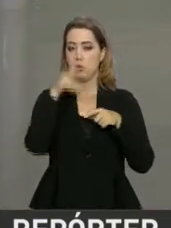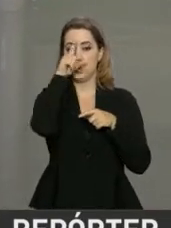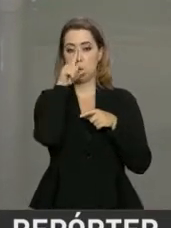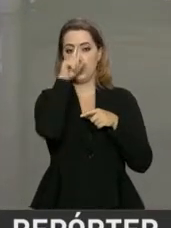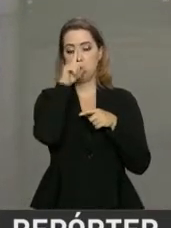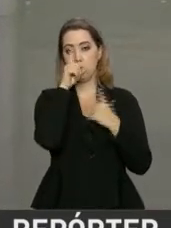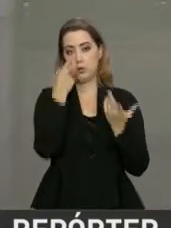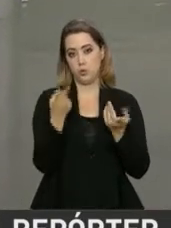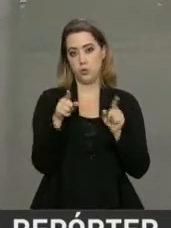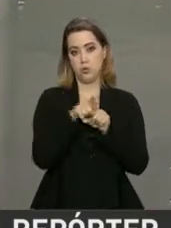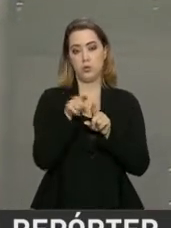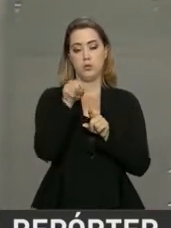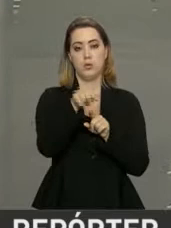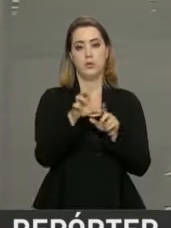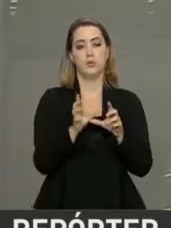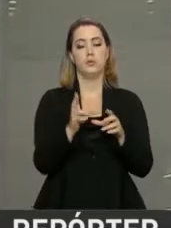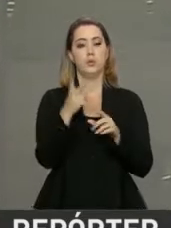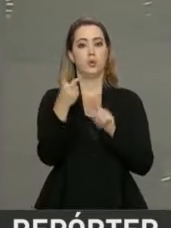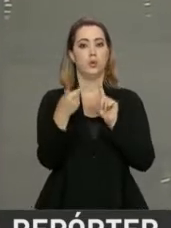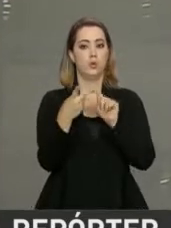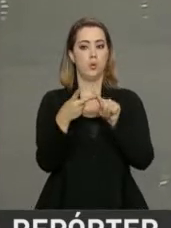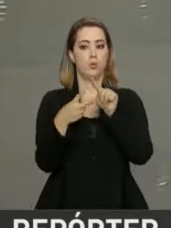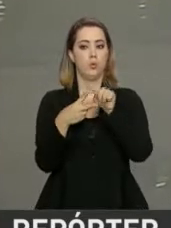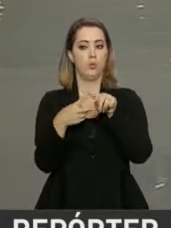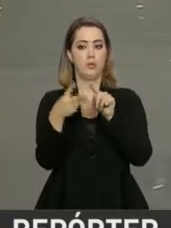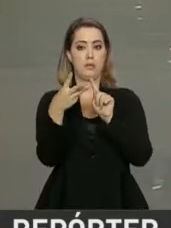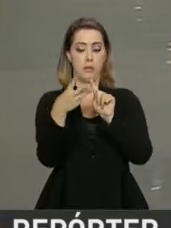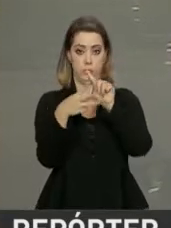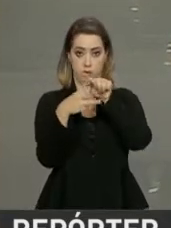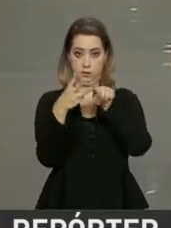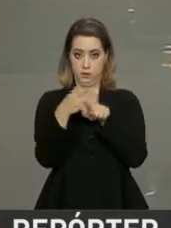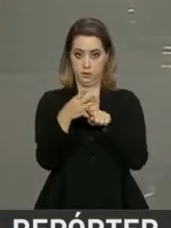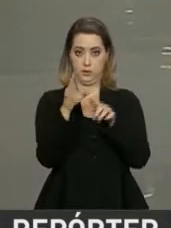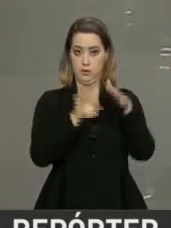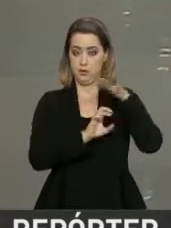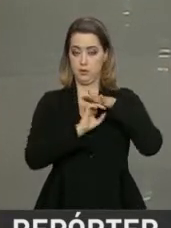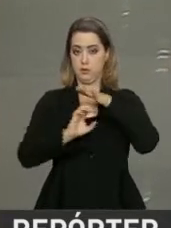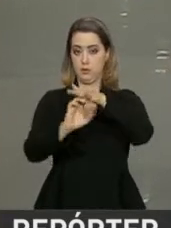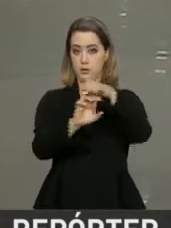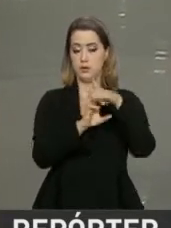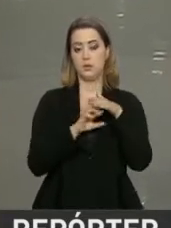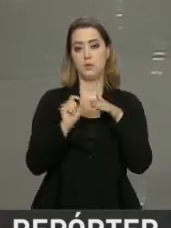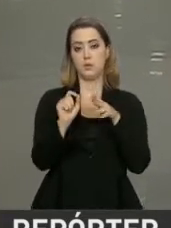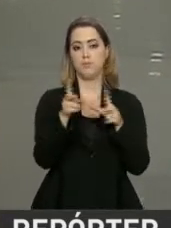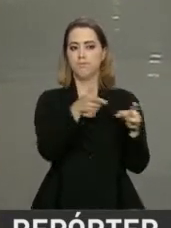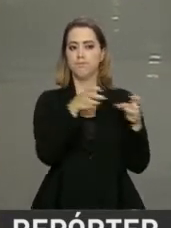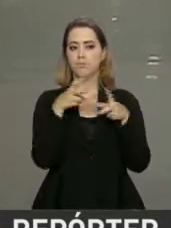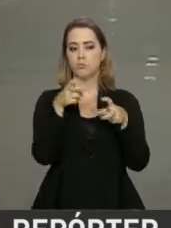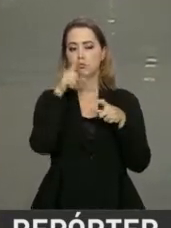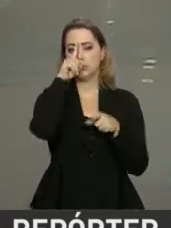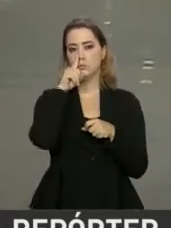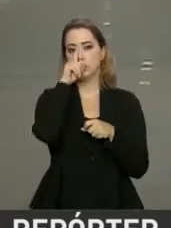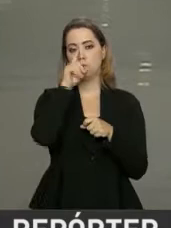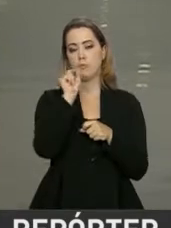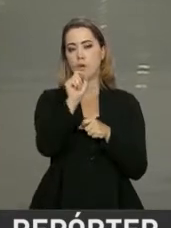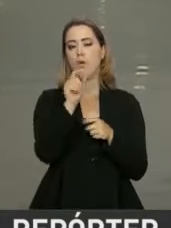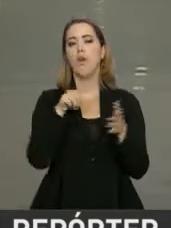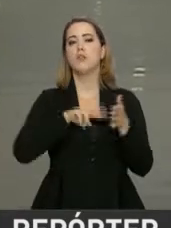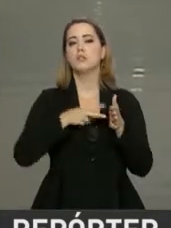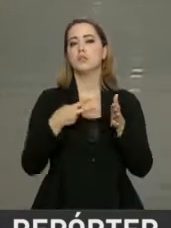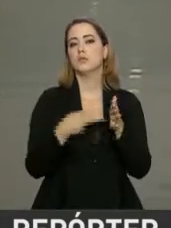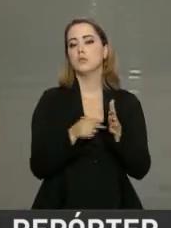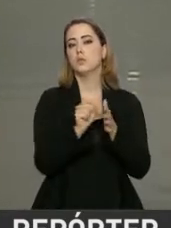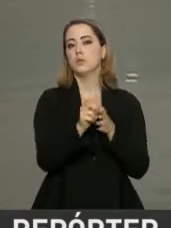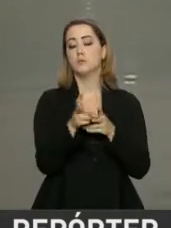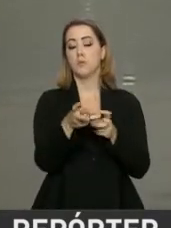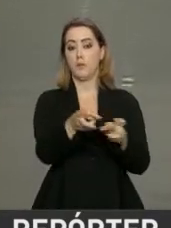mundo a estaã ã puros ea fitch o que essas agências de classificação de risco fazem avaliam a capacidade de